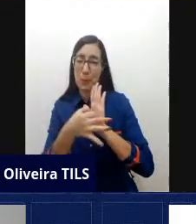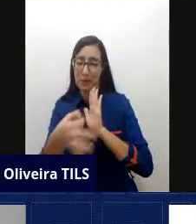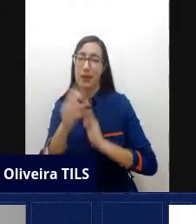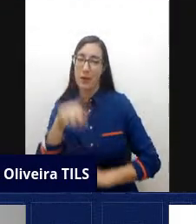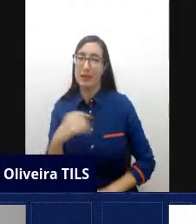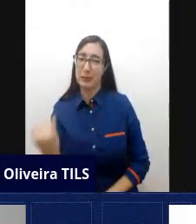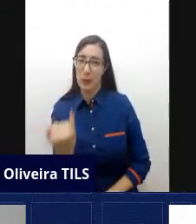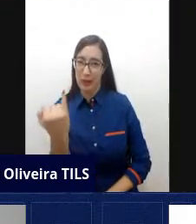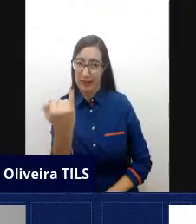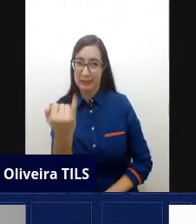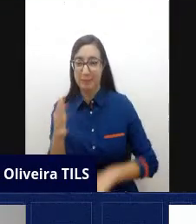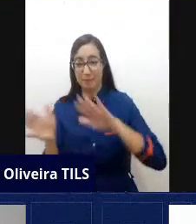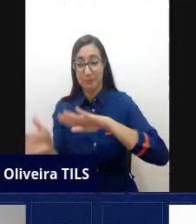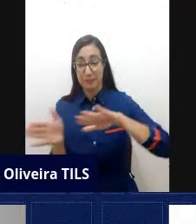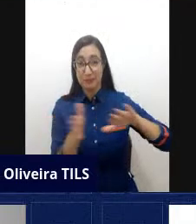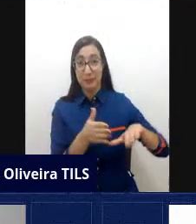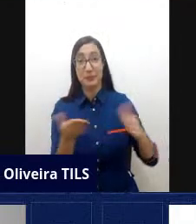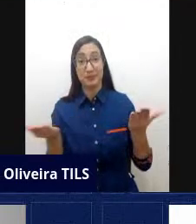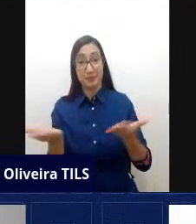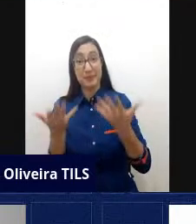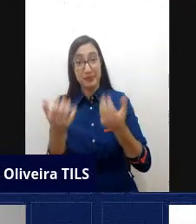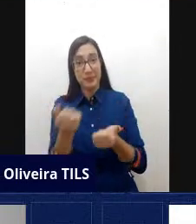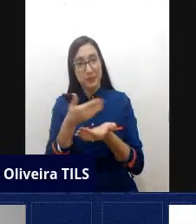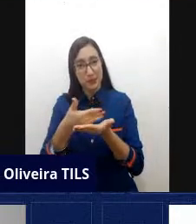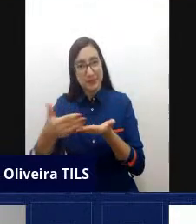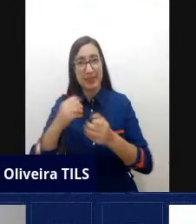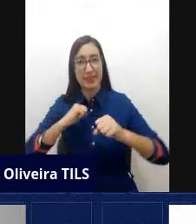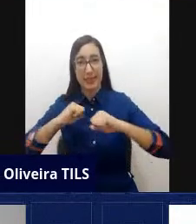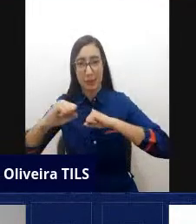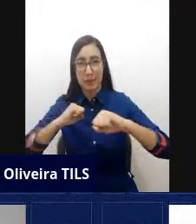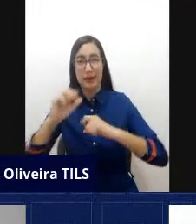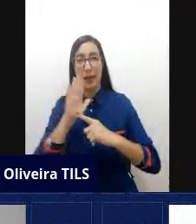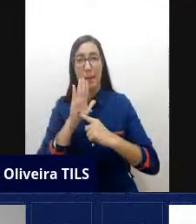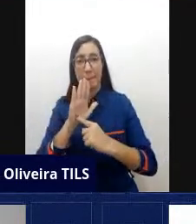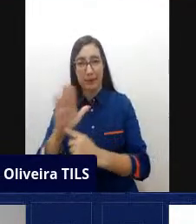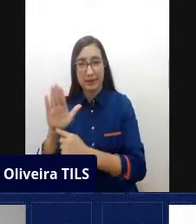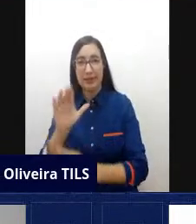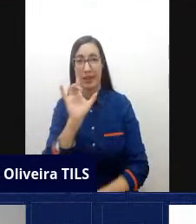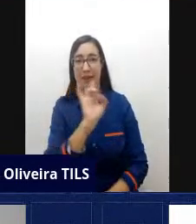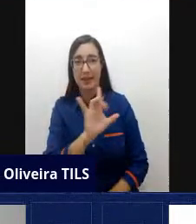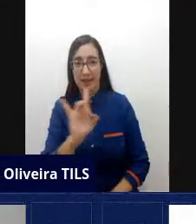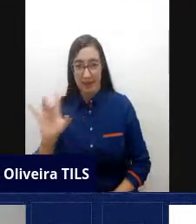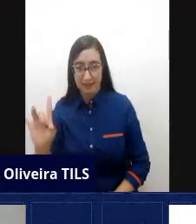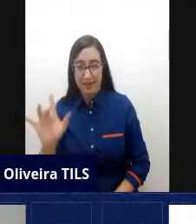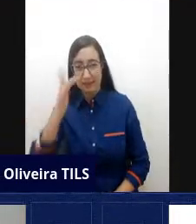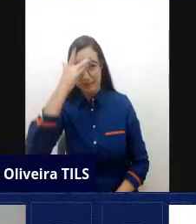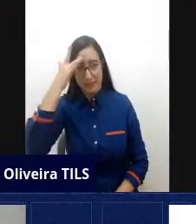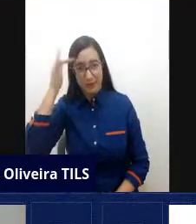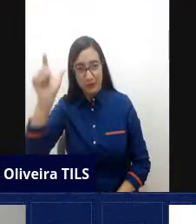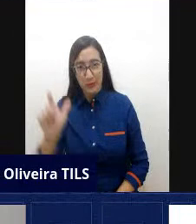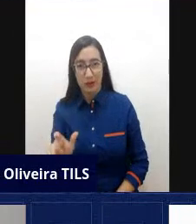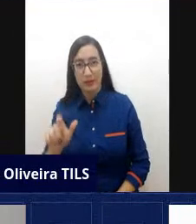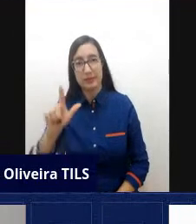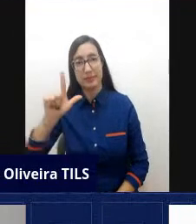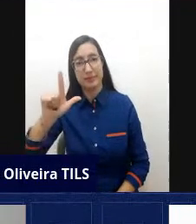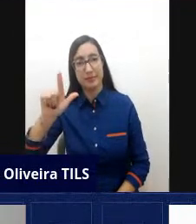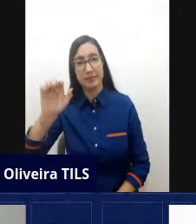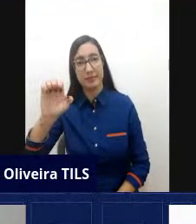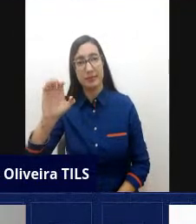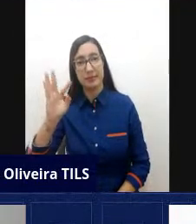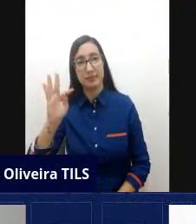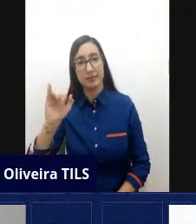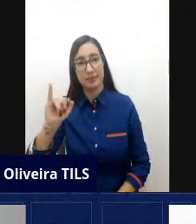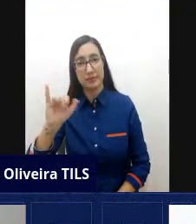aqui apresentando rapidamente as nossas convidadas. Então, nós estamos aqui, ó, com a Letícia Jalil, que é professora do Departamento